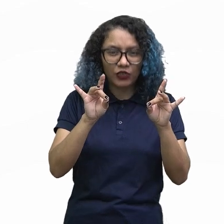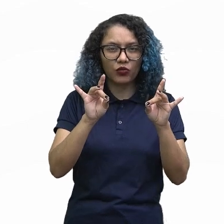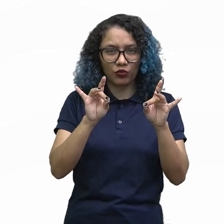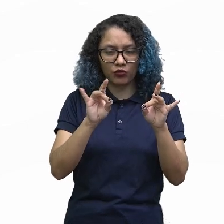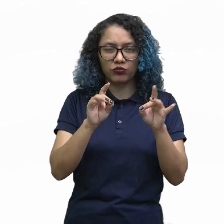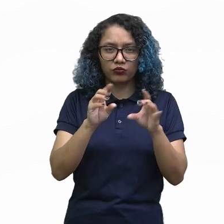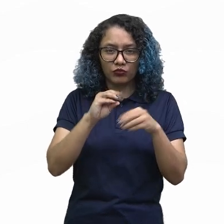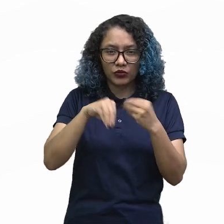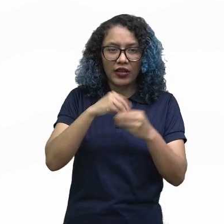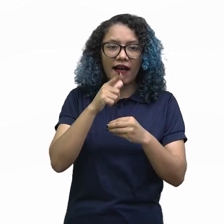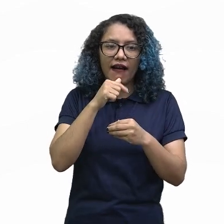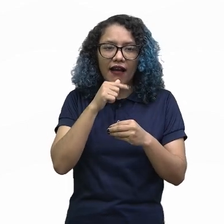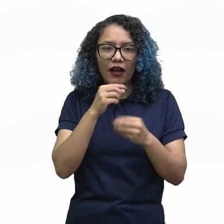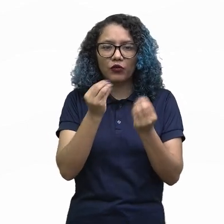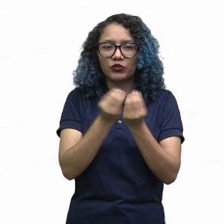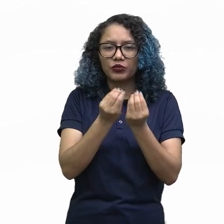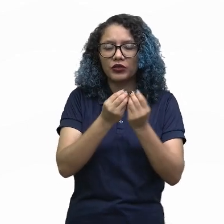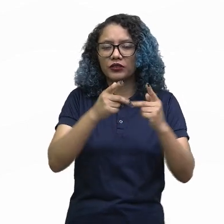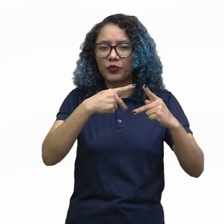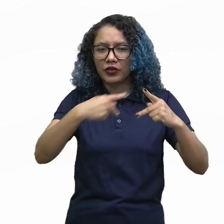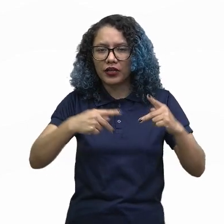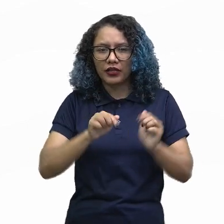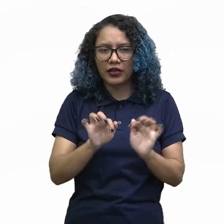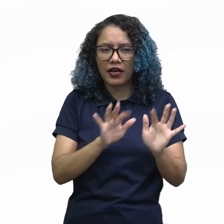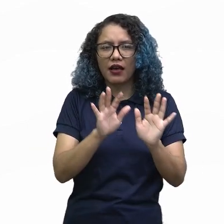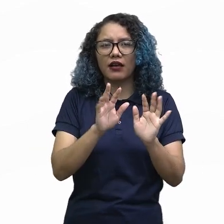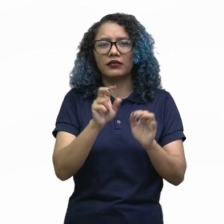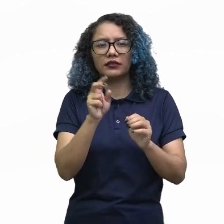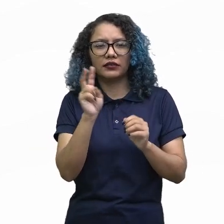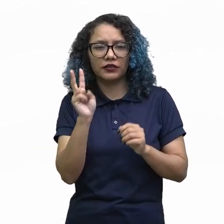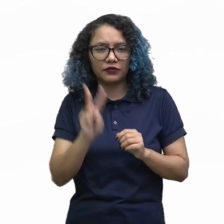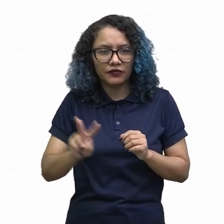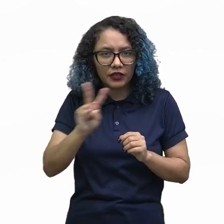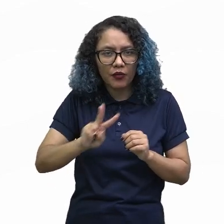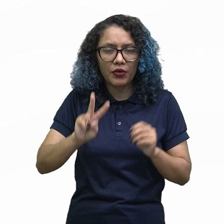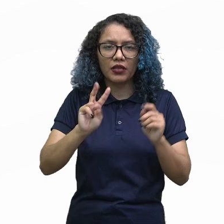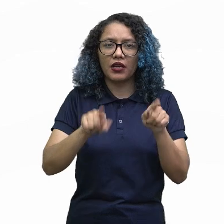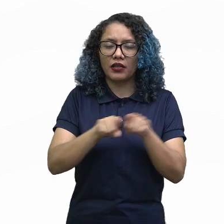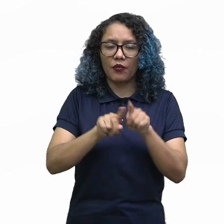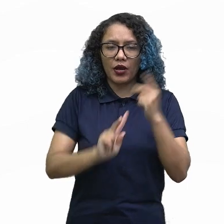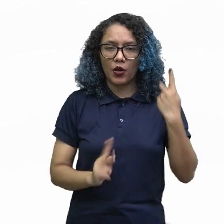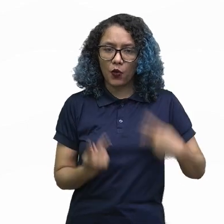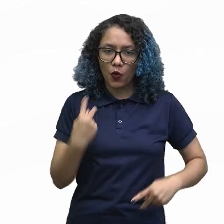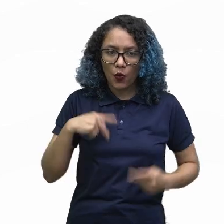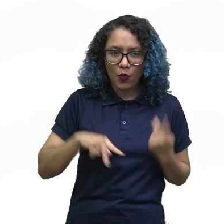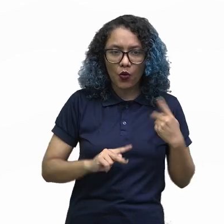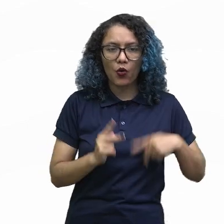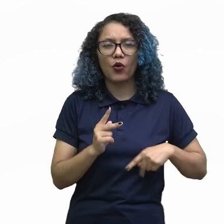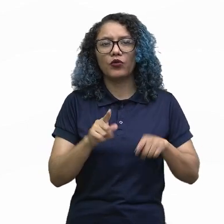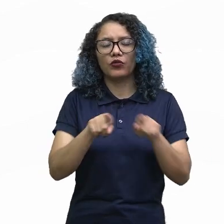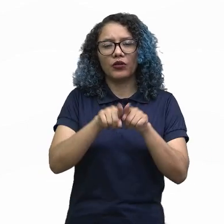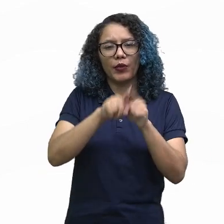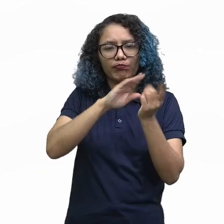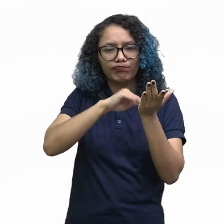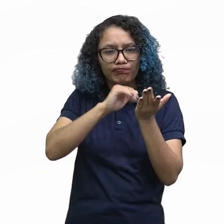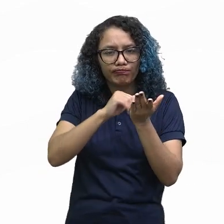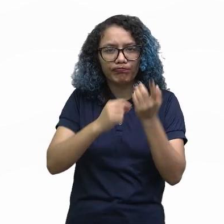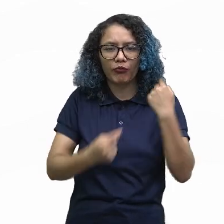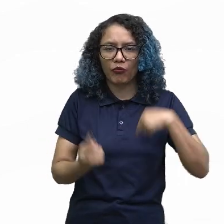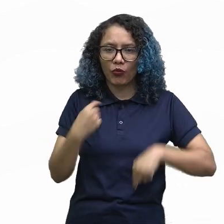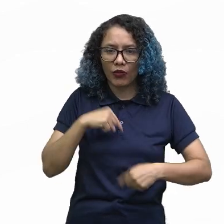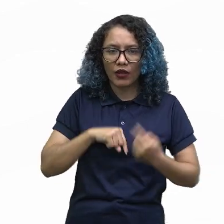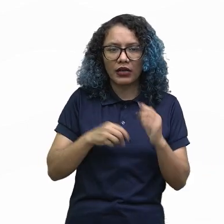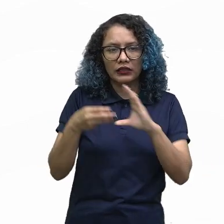como proteínas, gases, vitaminas e hormônios. Também resíduos metabólicos, células